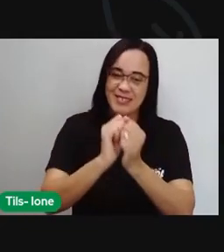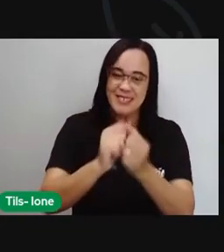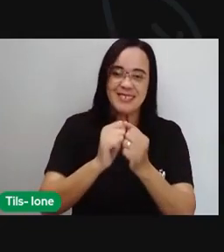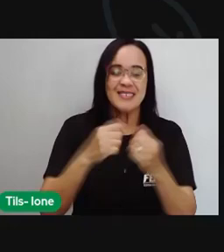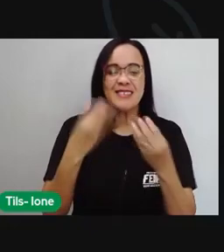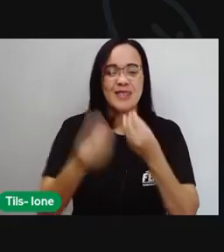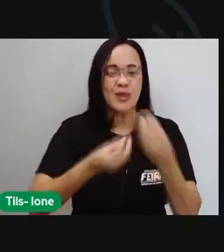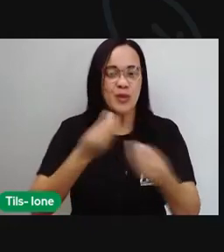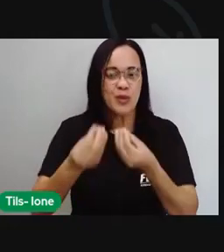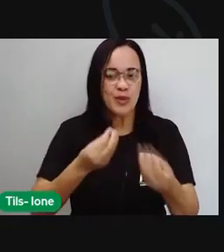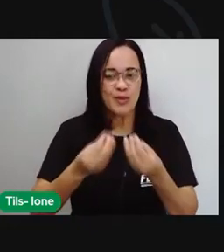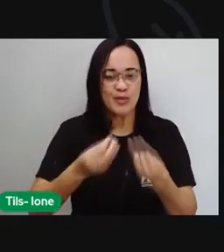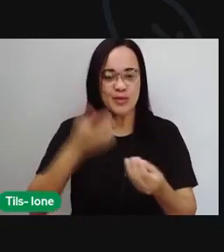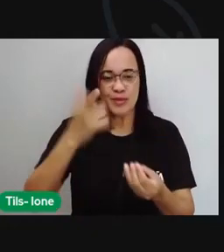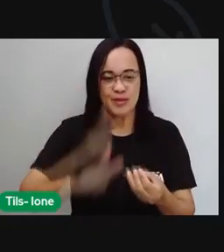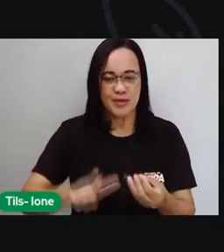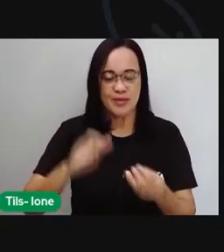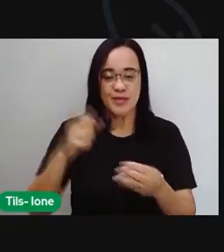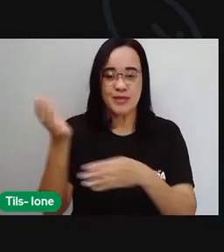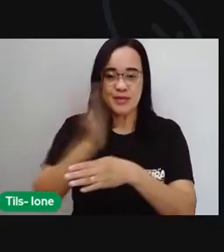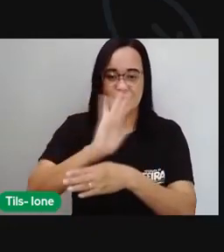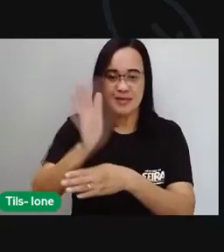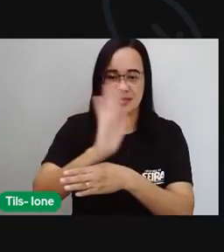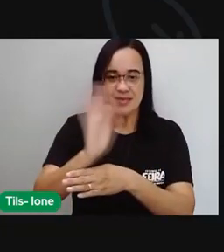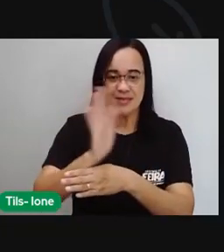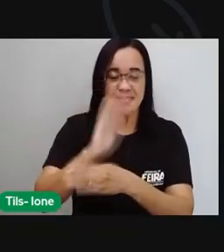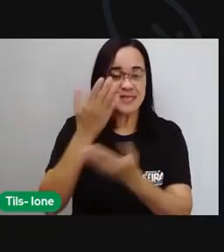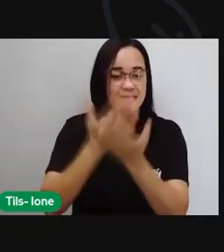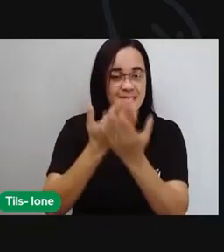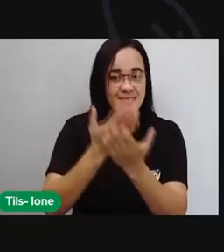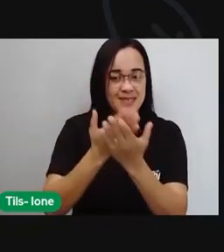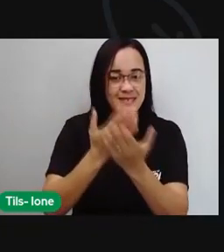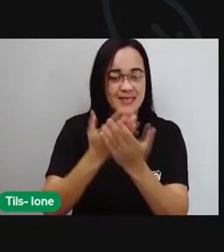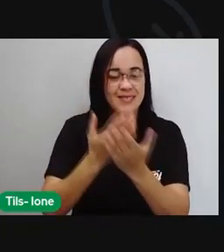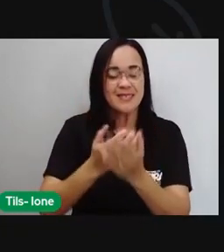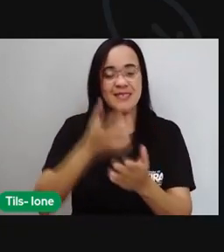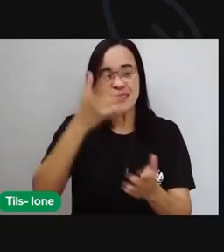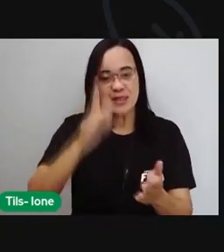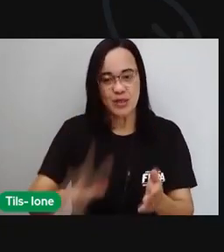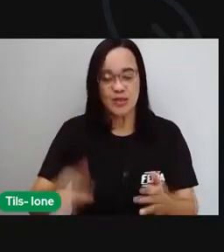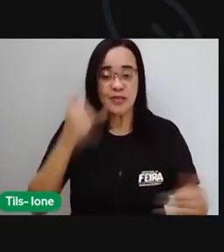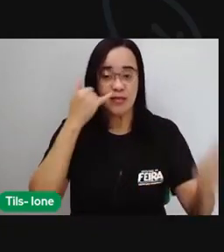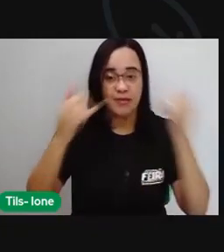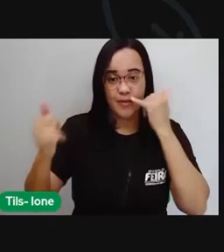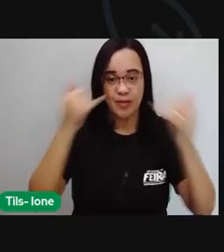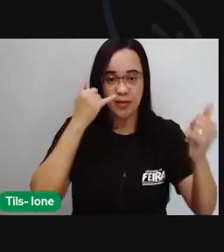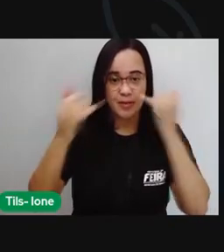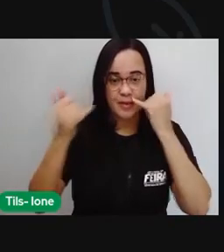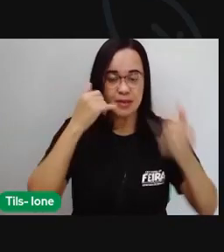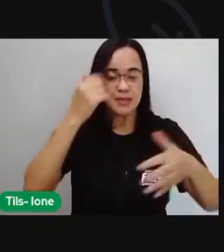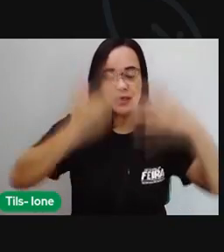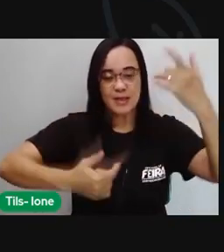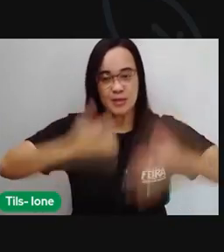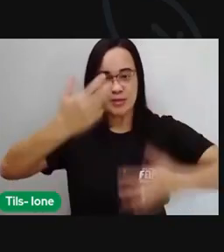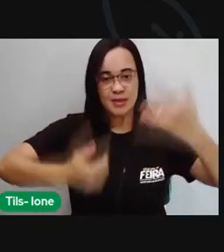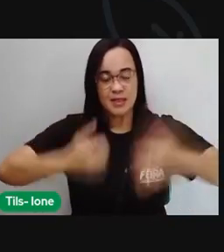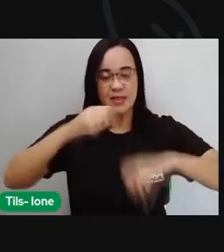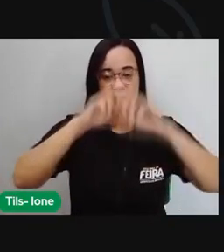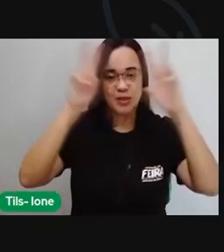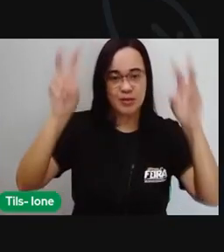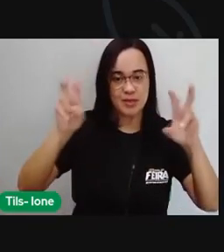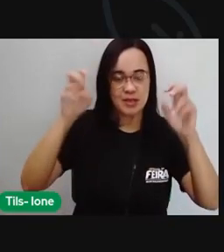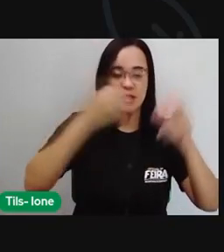aqui novamente para mais uma videoaula, para mais uma vez passar informações, explicações sobre um assunto